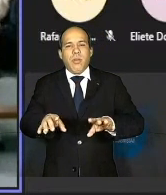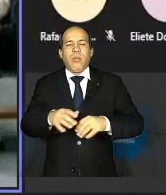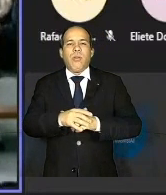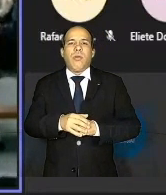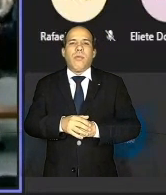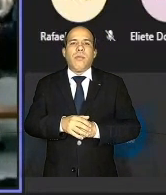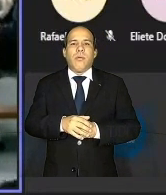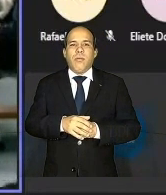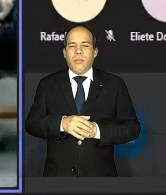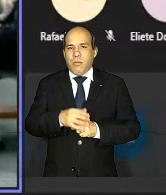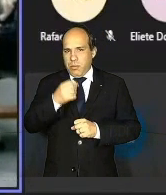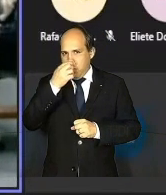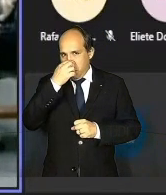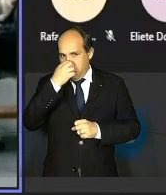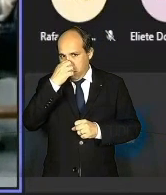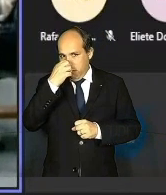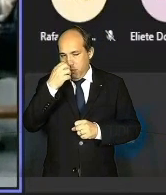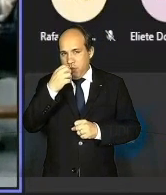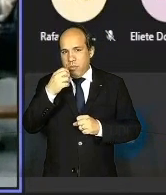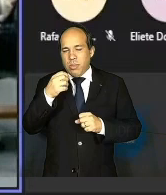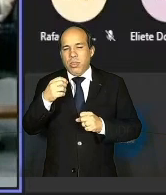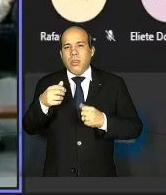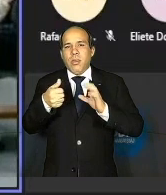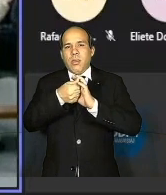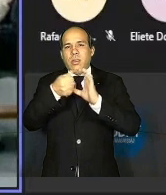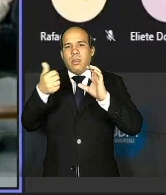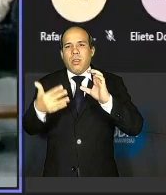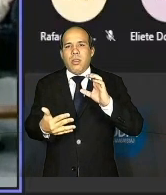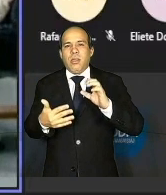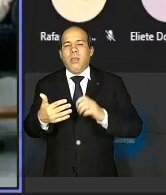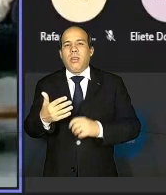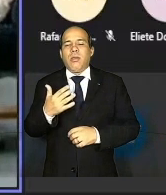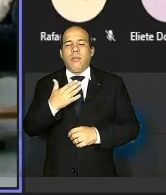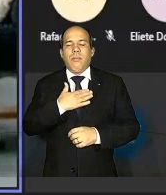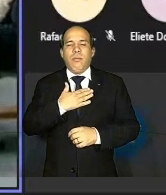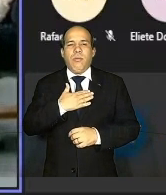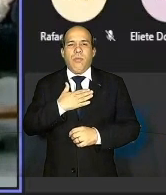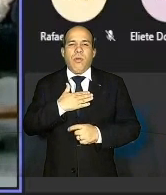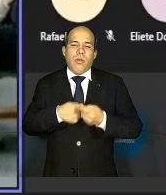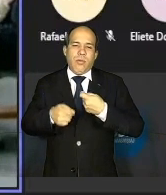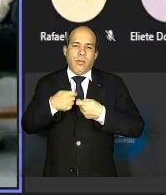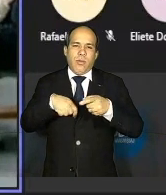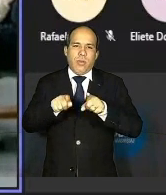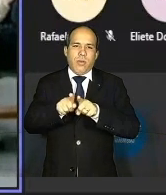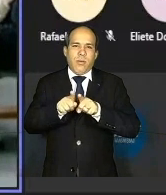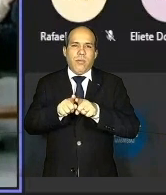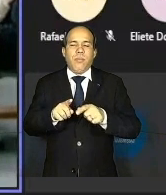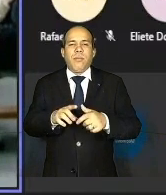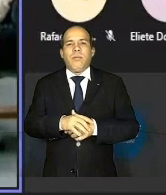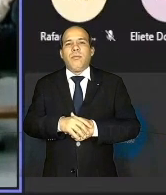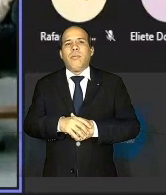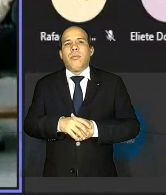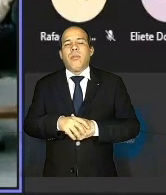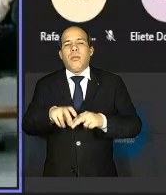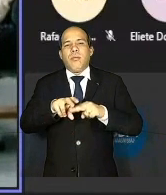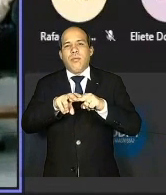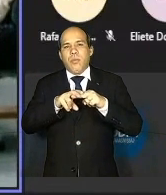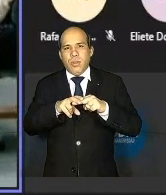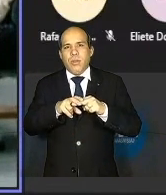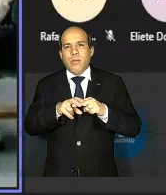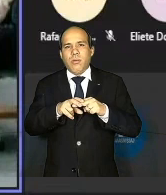é permitida a cobrança de taxa pela expedição de diploma, com características gráficas especiais e todos os demais serviços